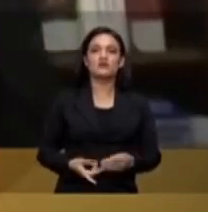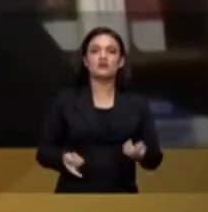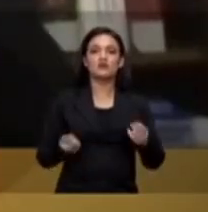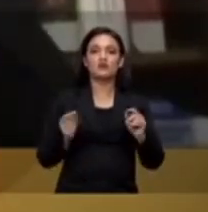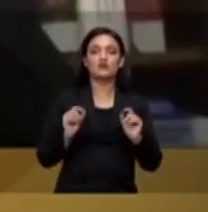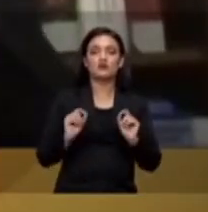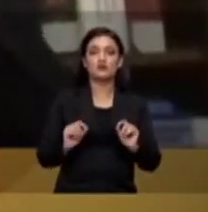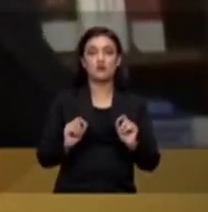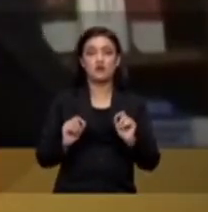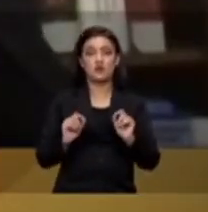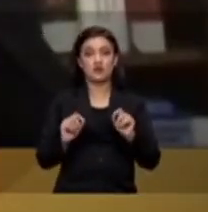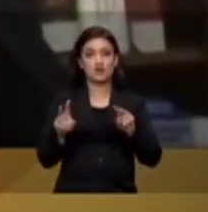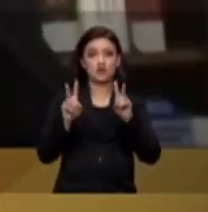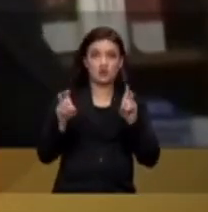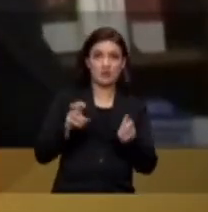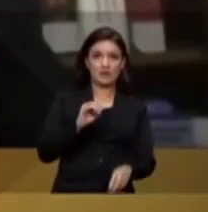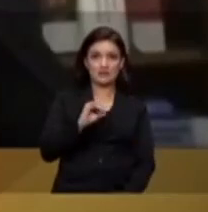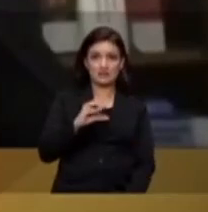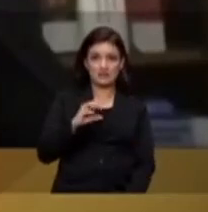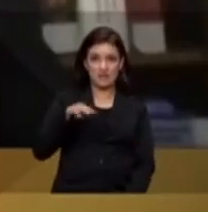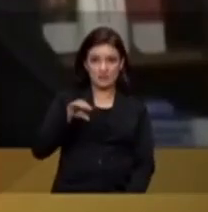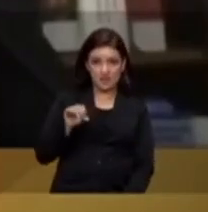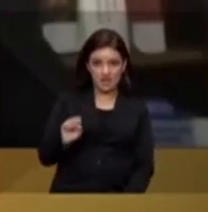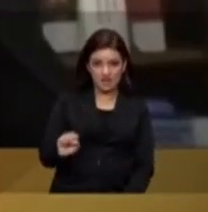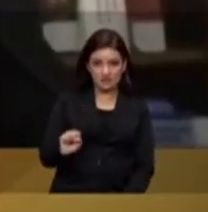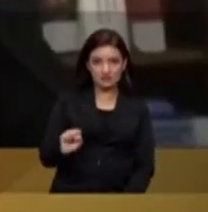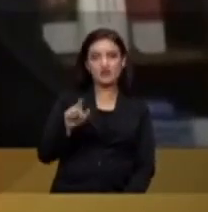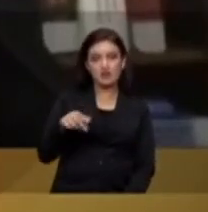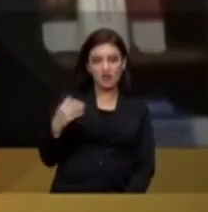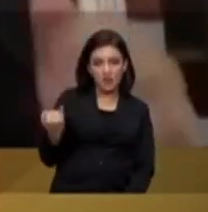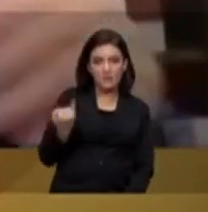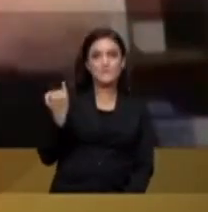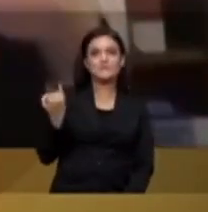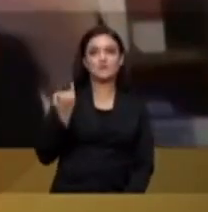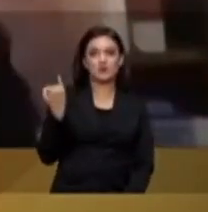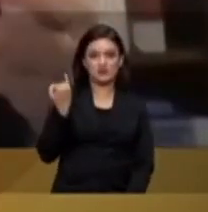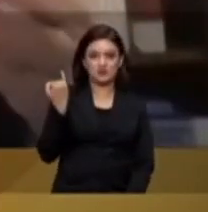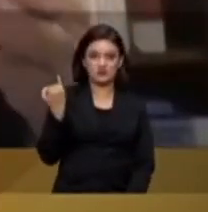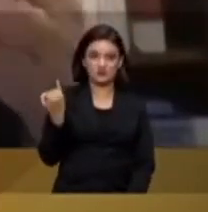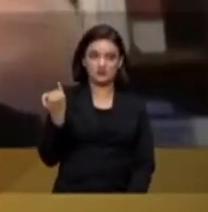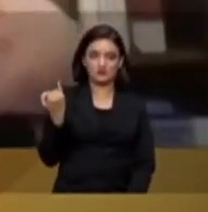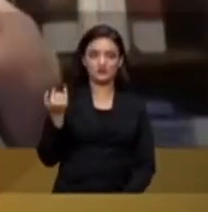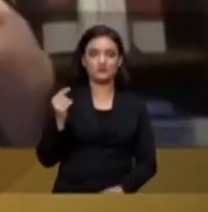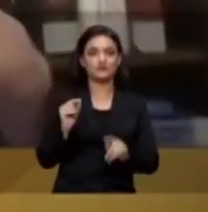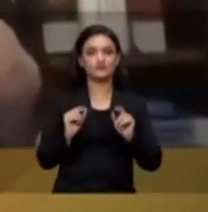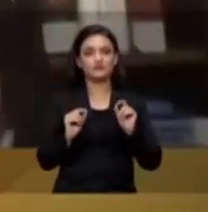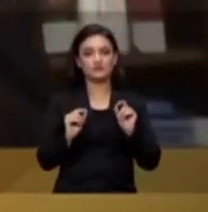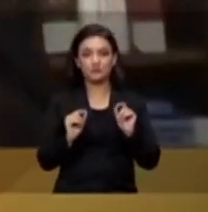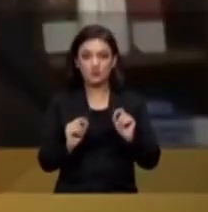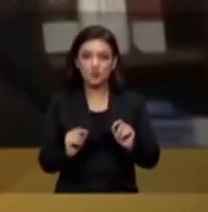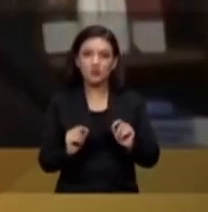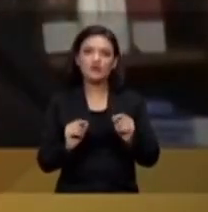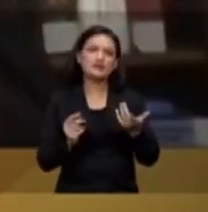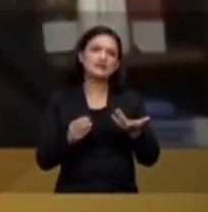a questão do ICMS, não é? Que é uma questão importantíssima, saber se o não recolhimento do